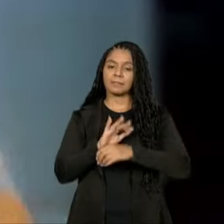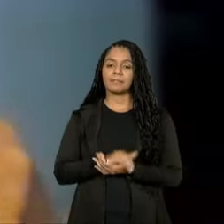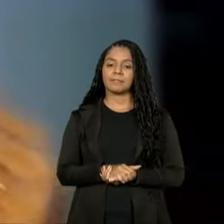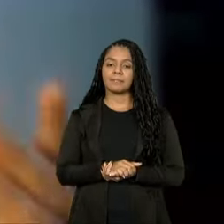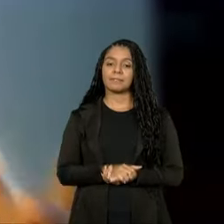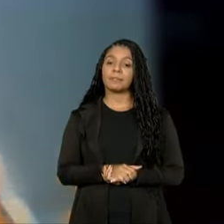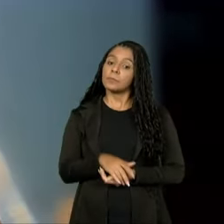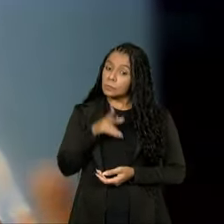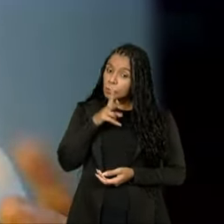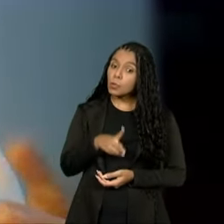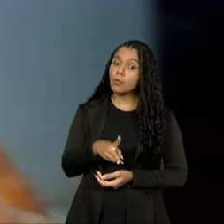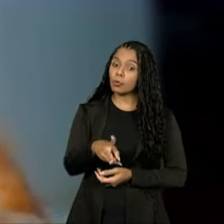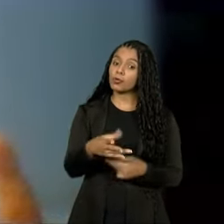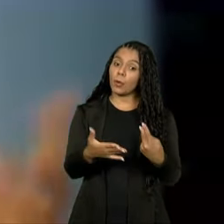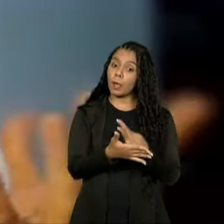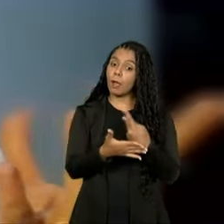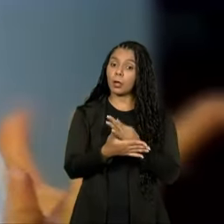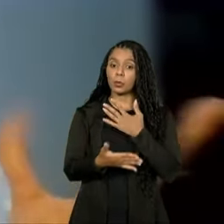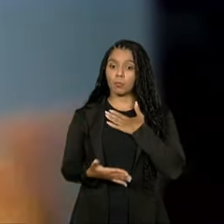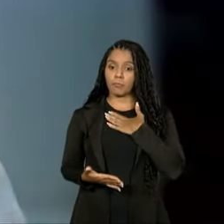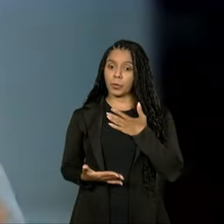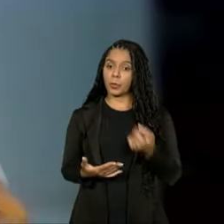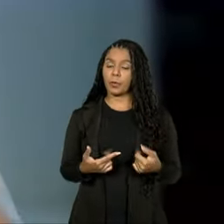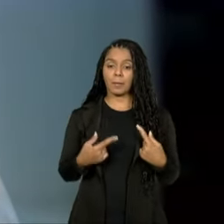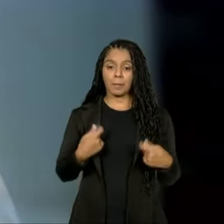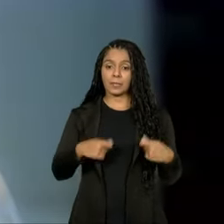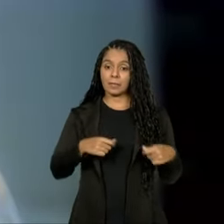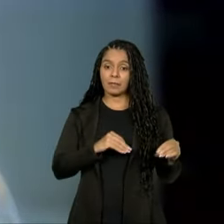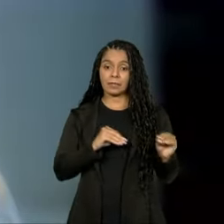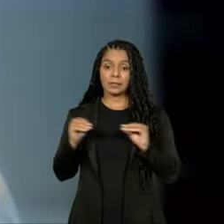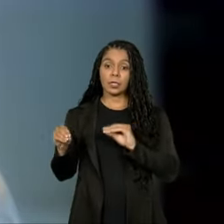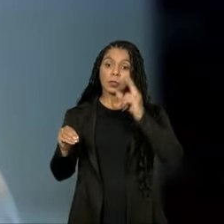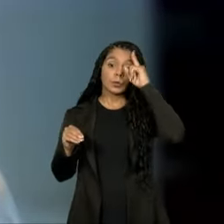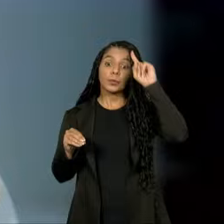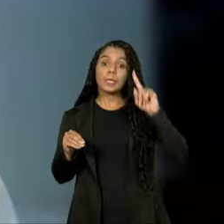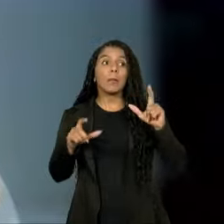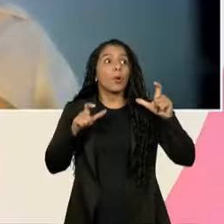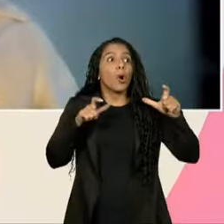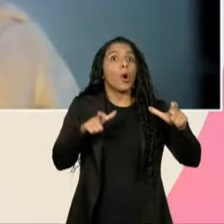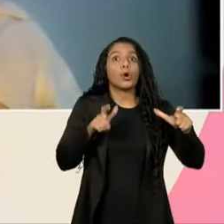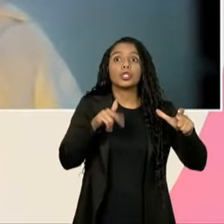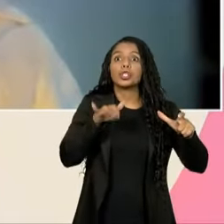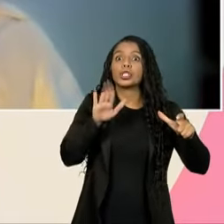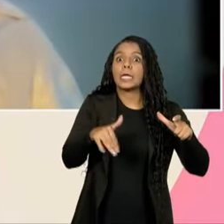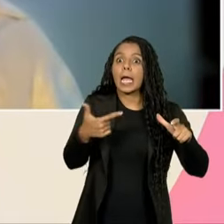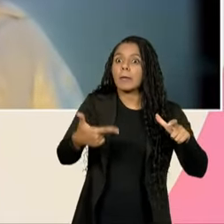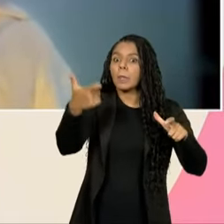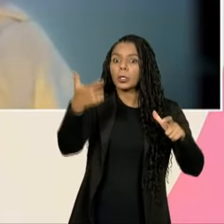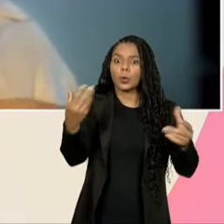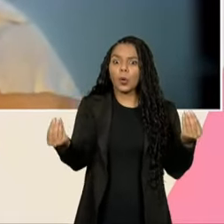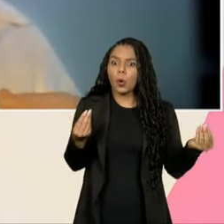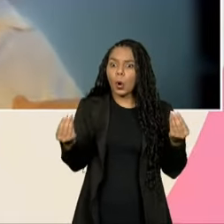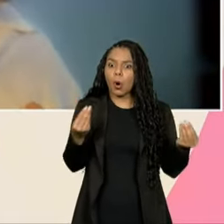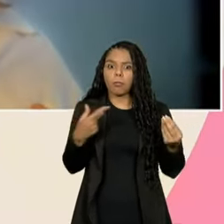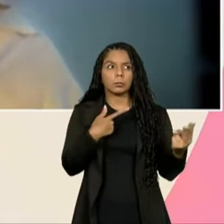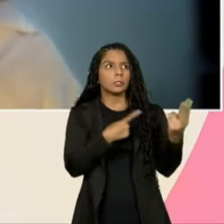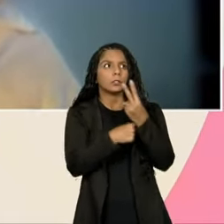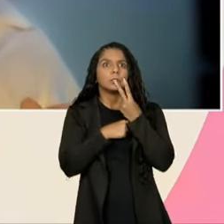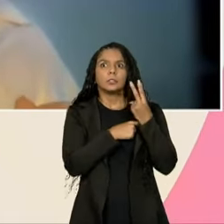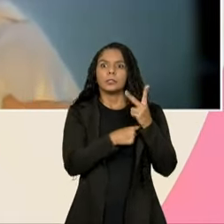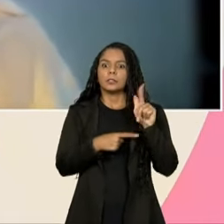e ele continuou falhando comigo. Eu precisava sair, porque quando você não sabe de onde veio, você não sabe do que se protege. Claro. Eu repeti isso